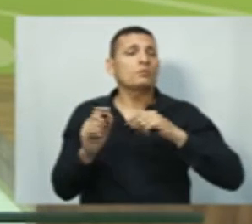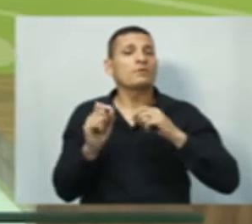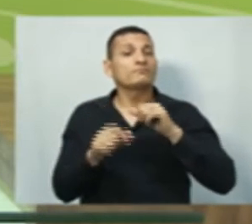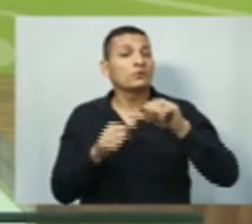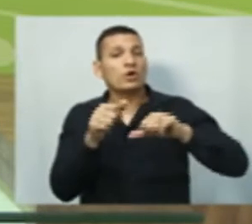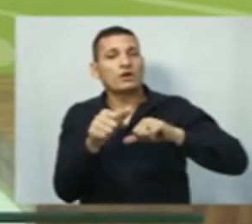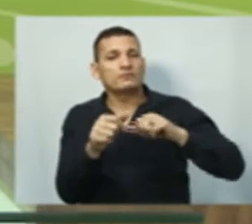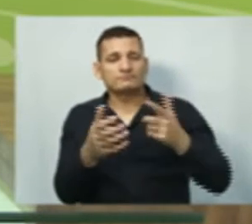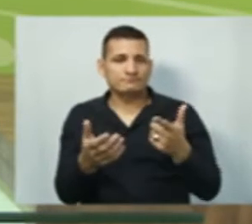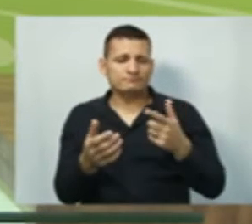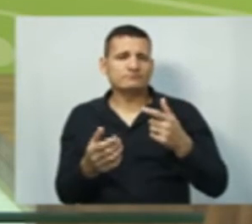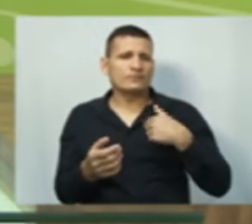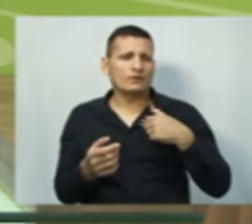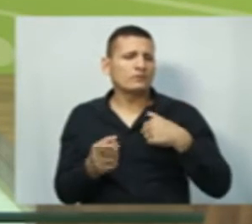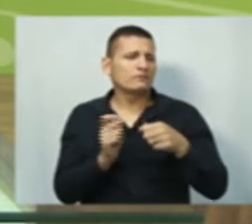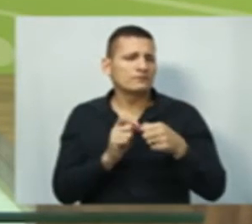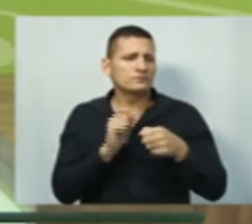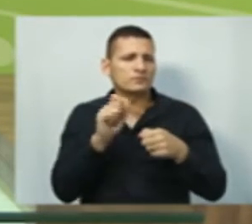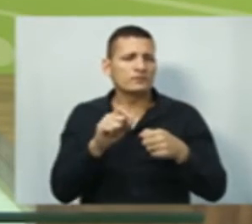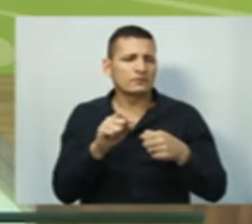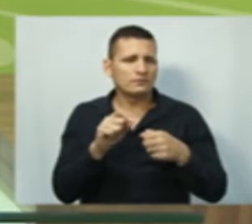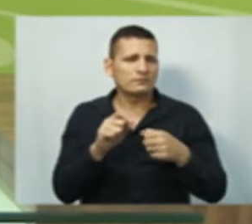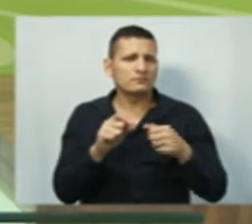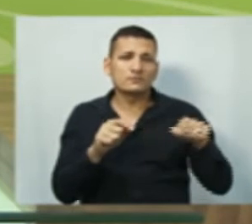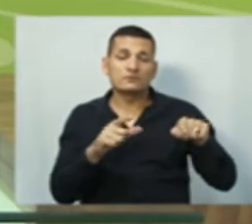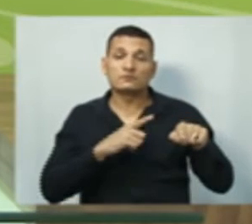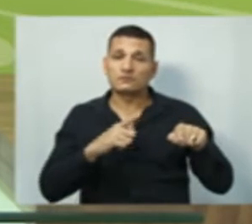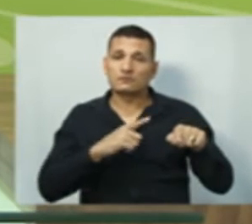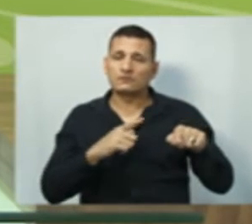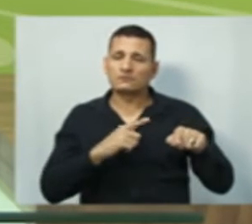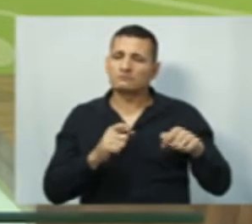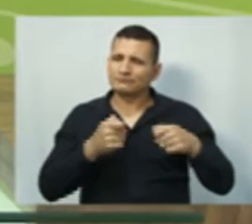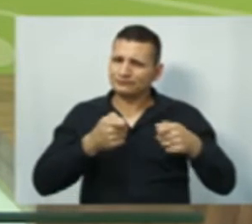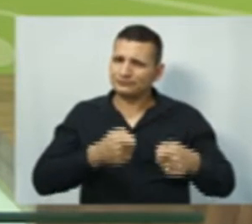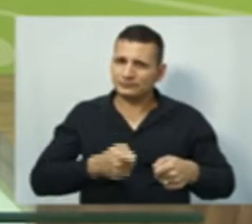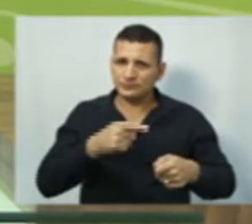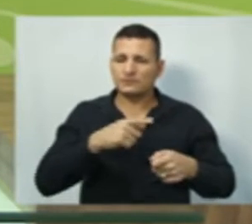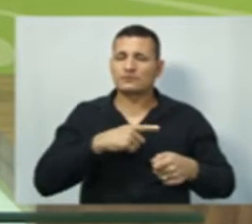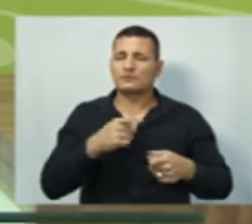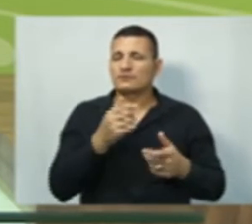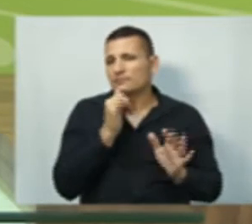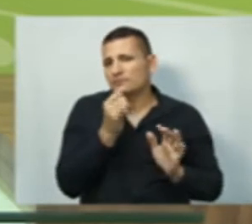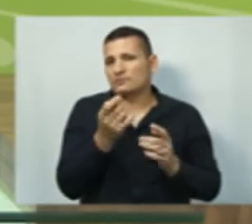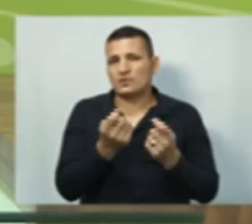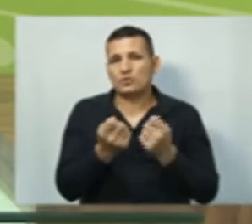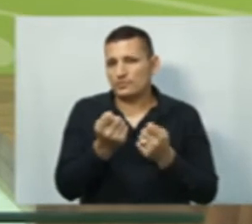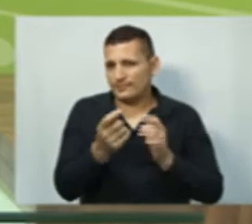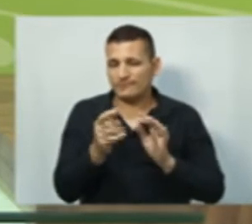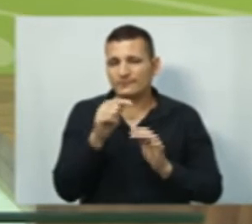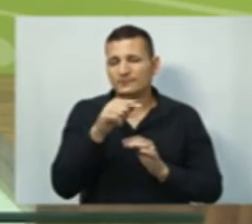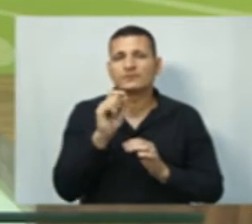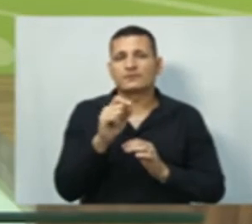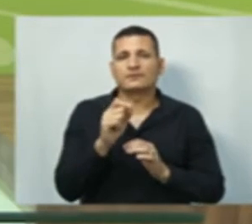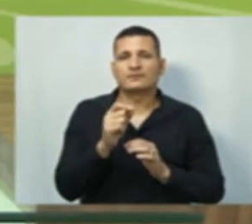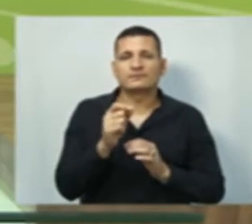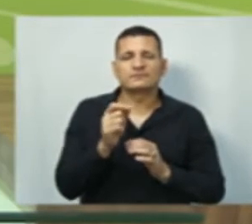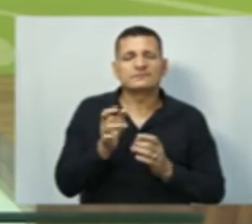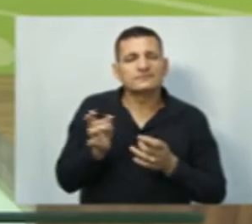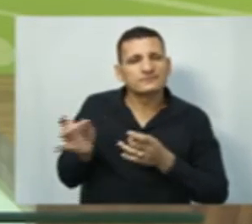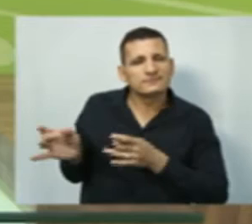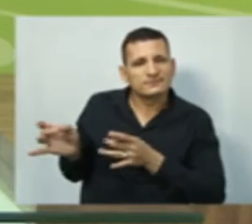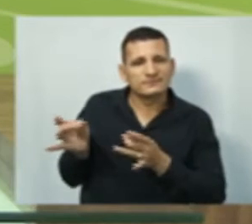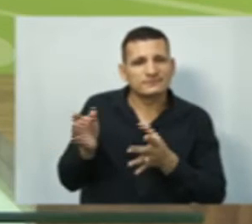está fazendo ali, você está empenhando e economicamente falando, você deixou de fazer várias outras coisas